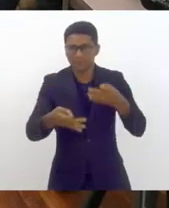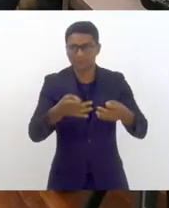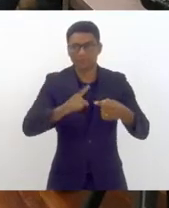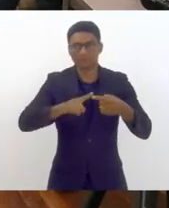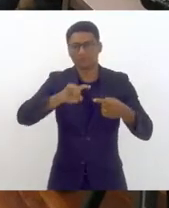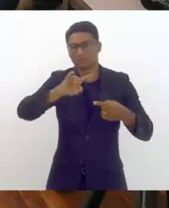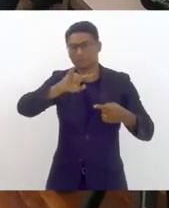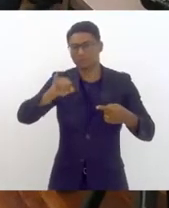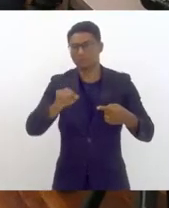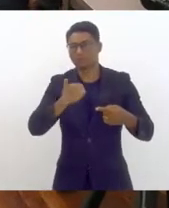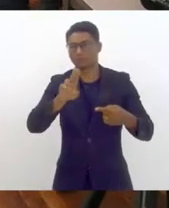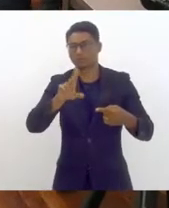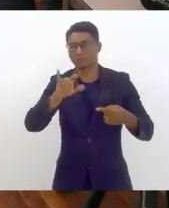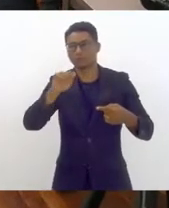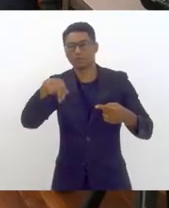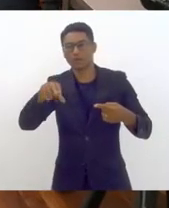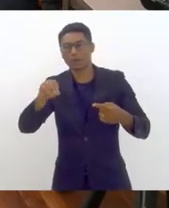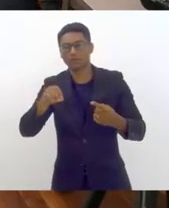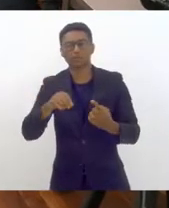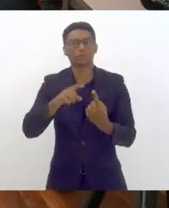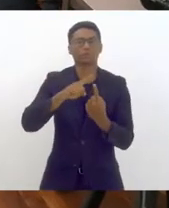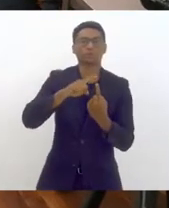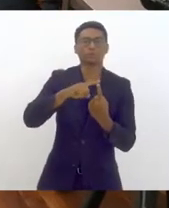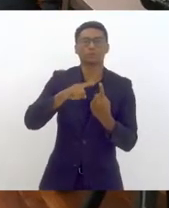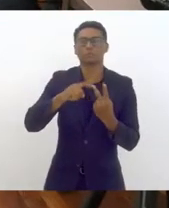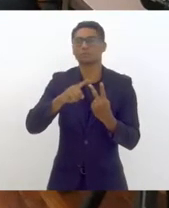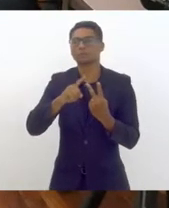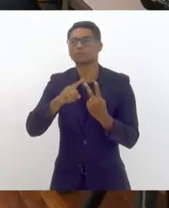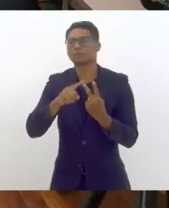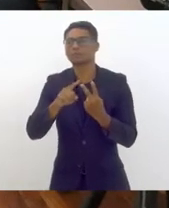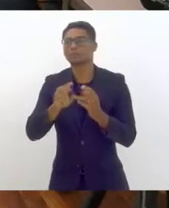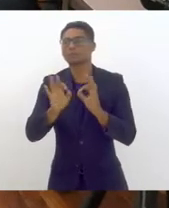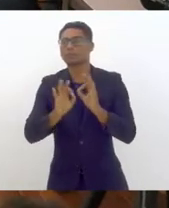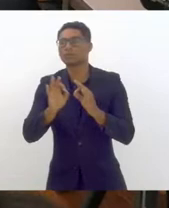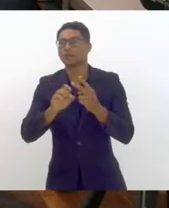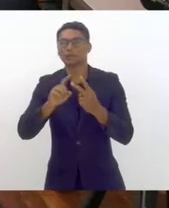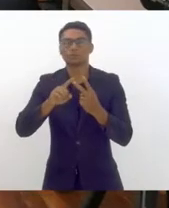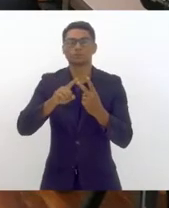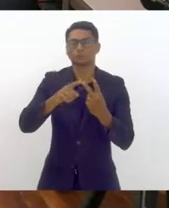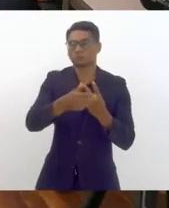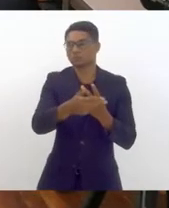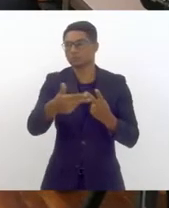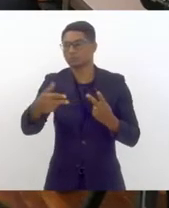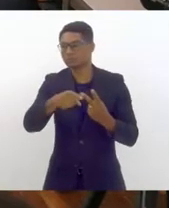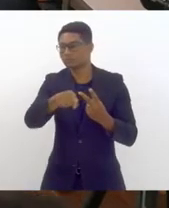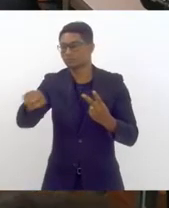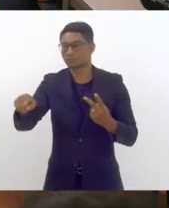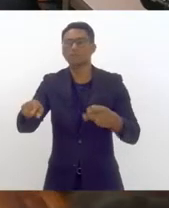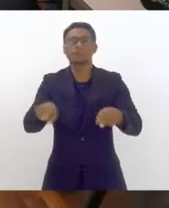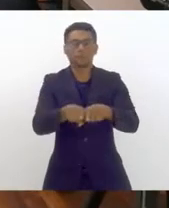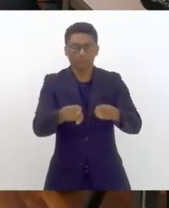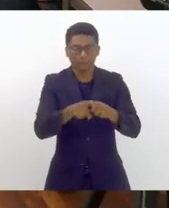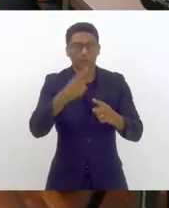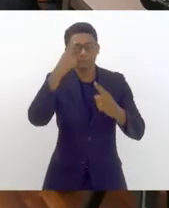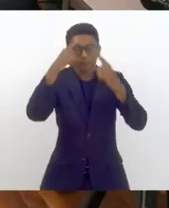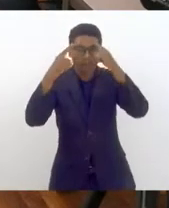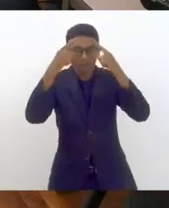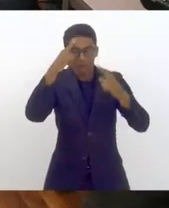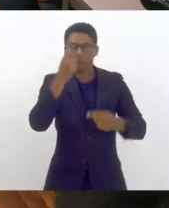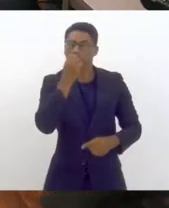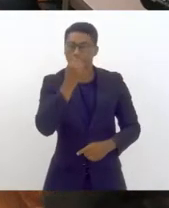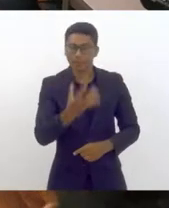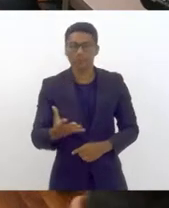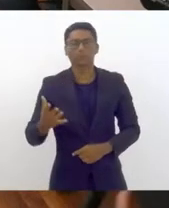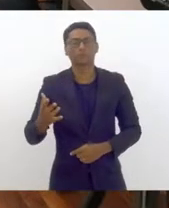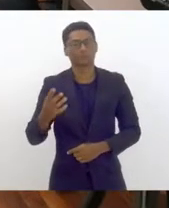quanto o Wellington, quanto o projeto Engenho da Cidade, estão trazendo aqui ideias muito valorosas